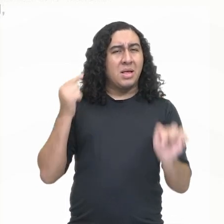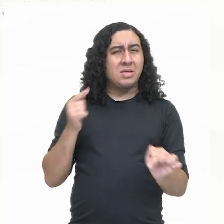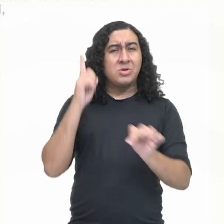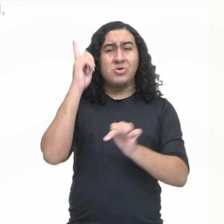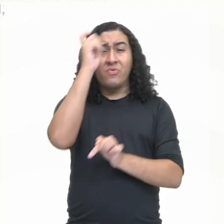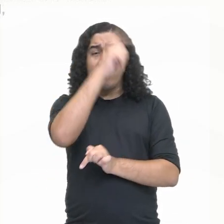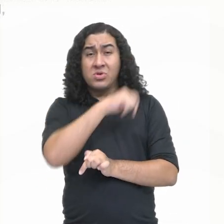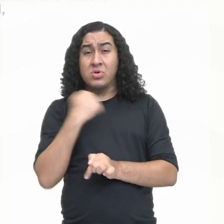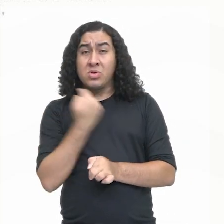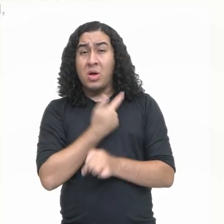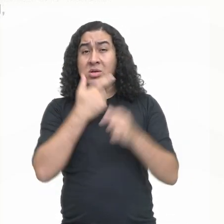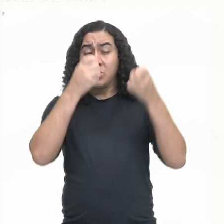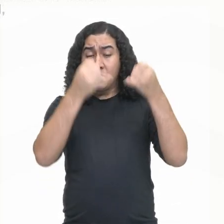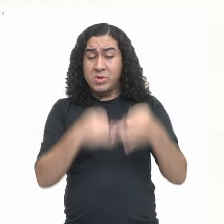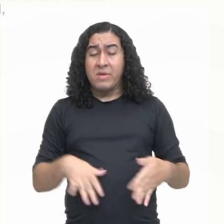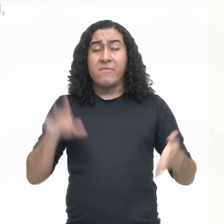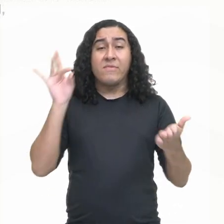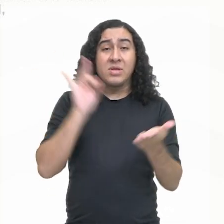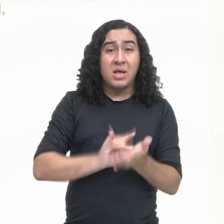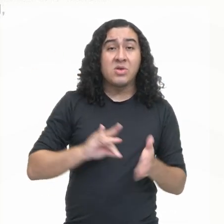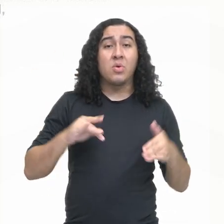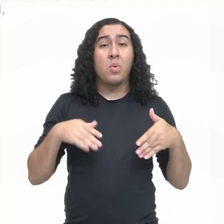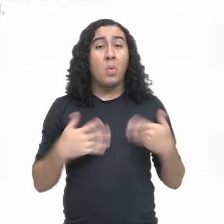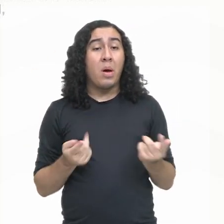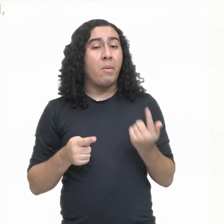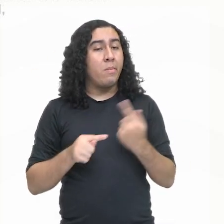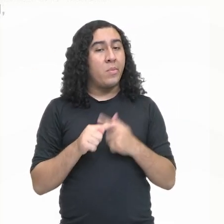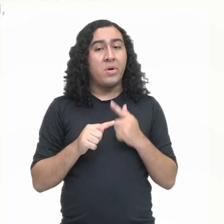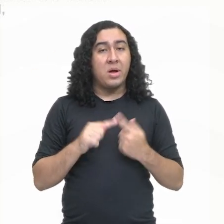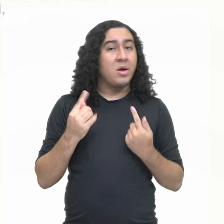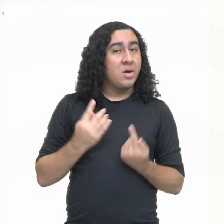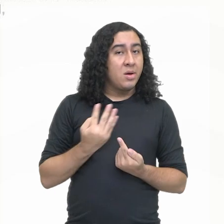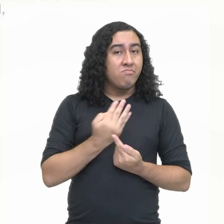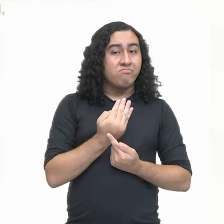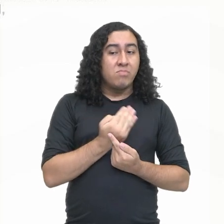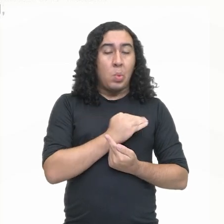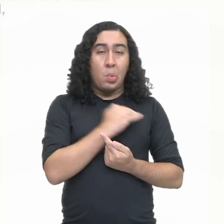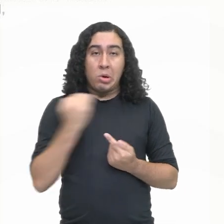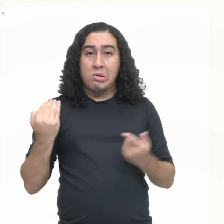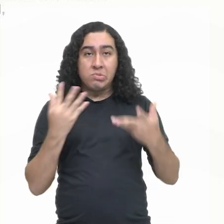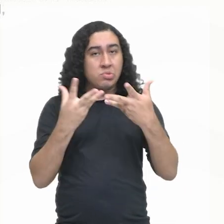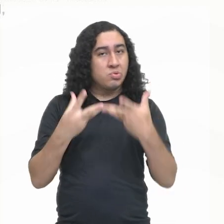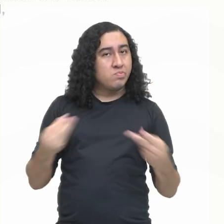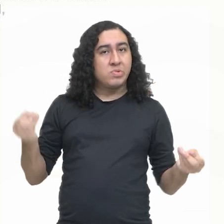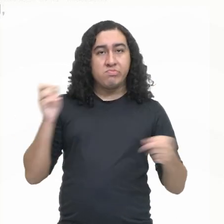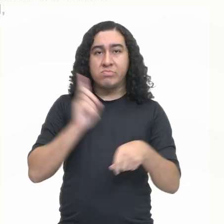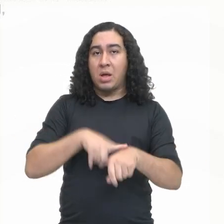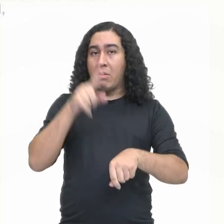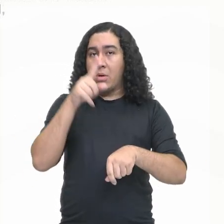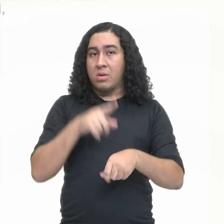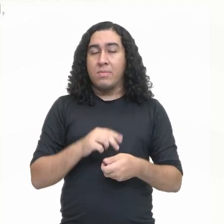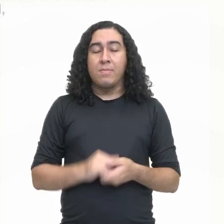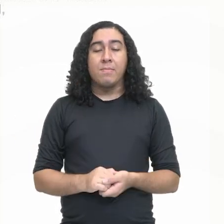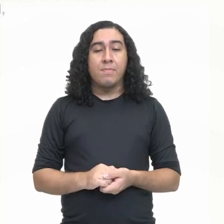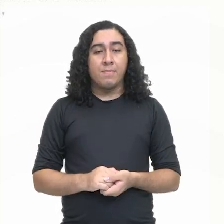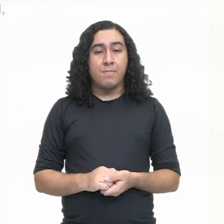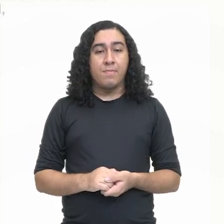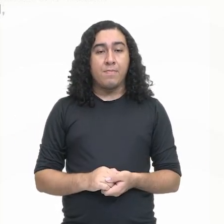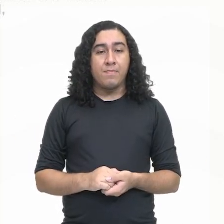da gente falar com certeza qual foi o motivo que causou essa grande extinção.